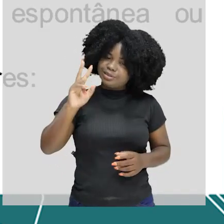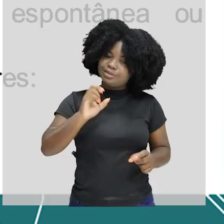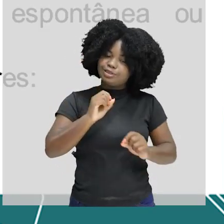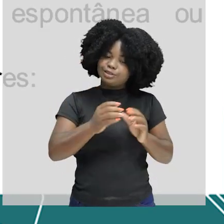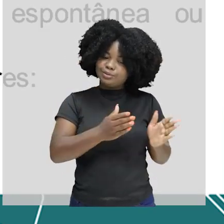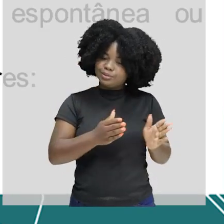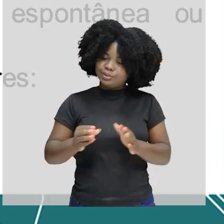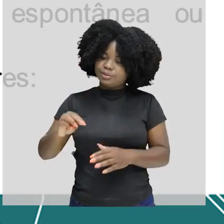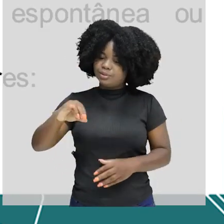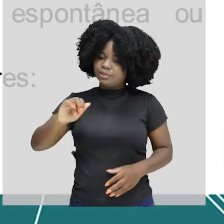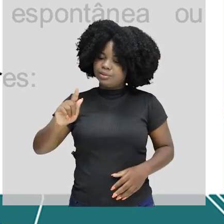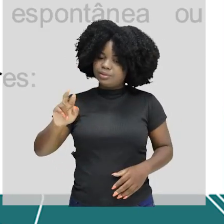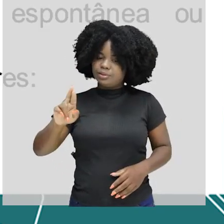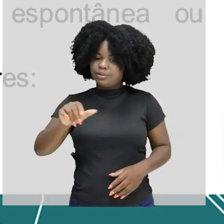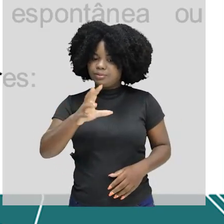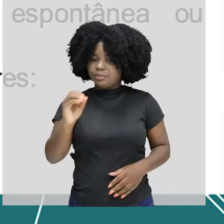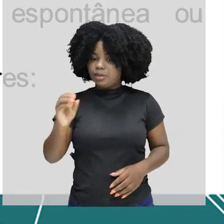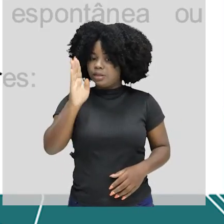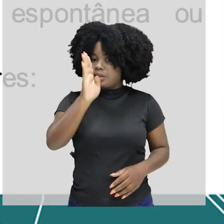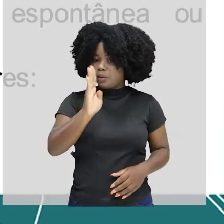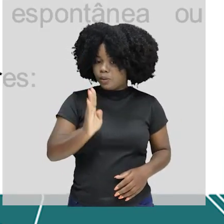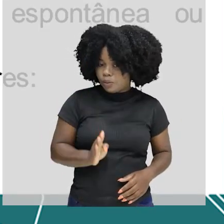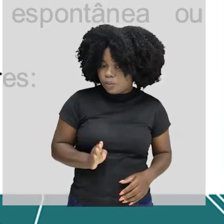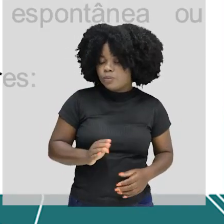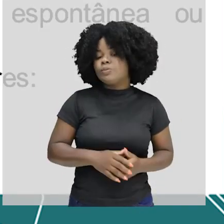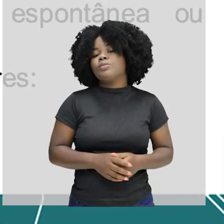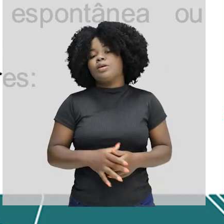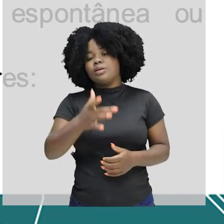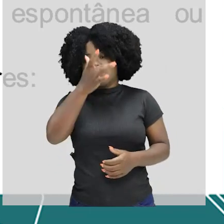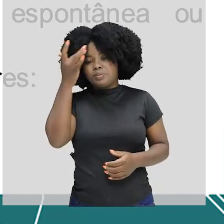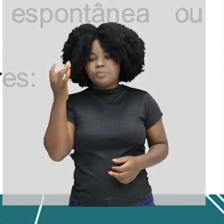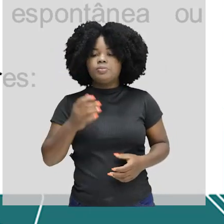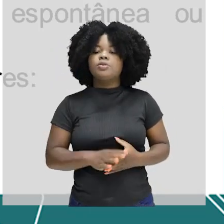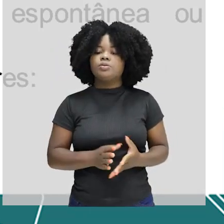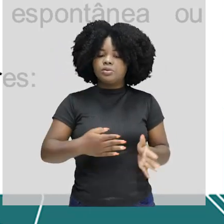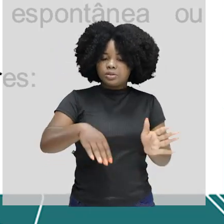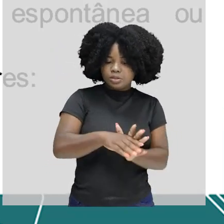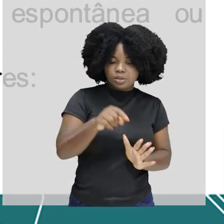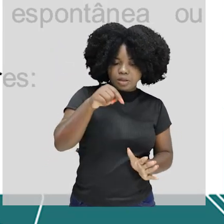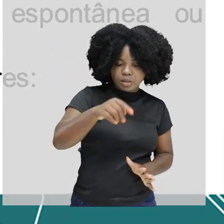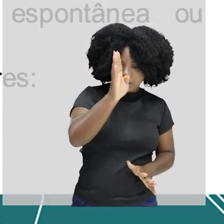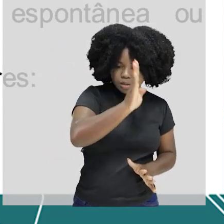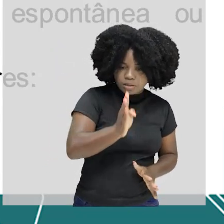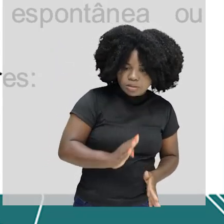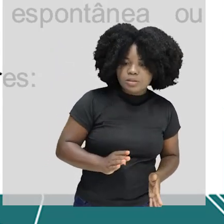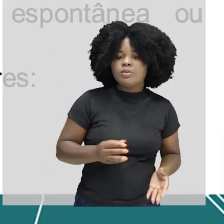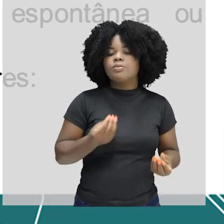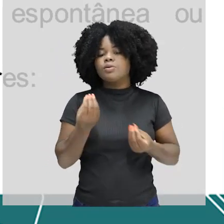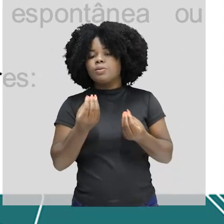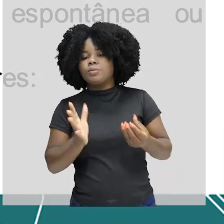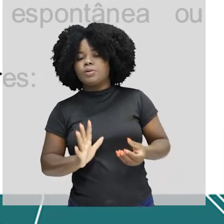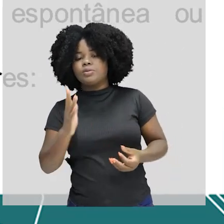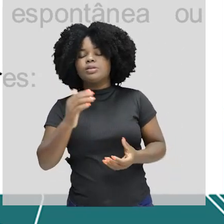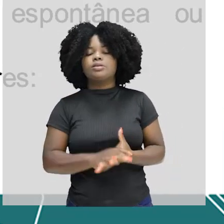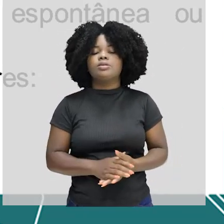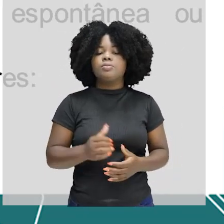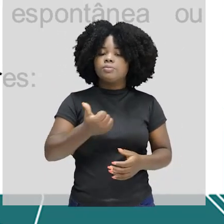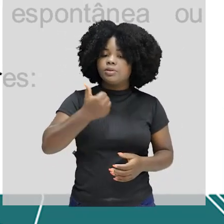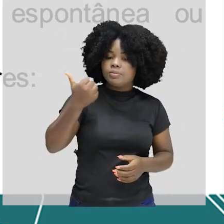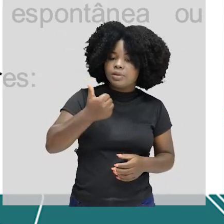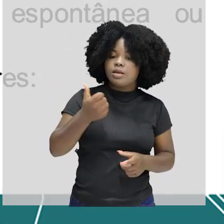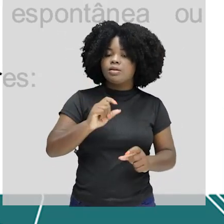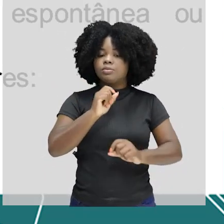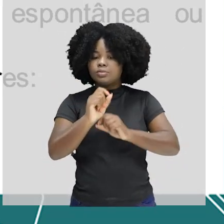processo de imigração específico do Brasil, né, os imigrantes que aqui chegaram, a movimentação interregional, vamos entender o que é essa